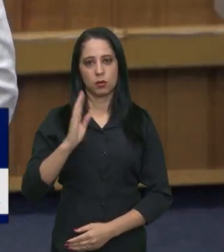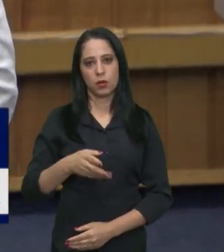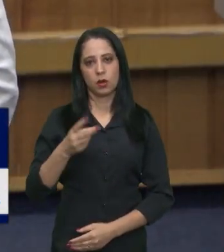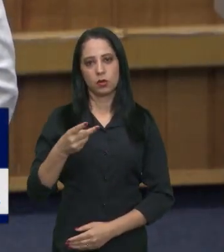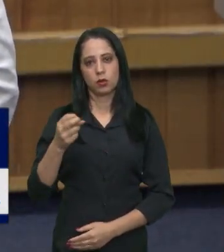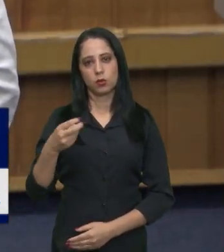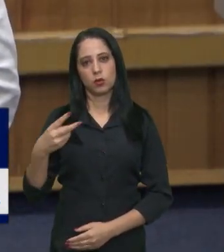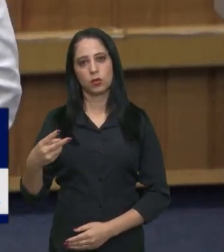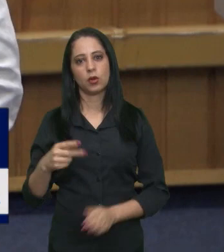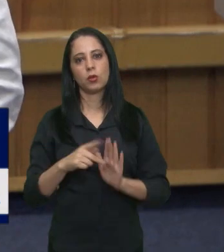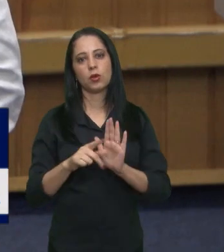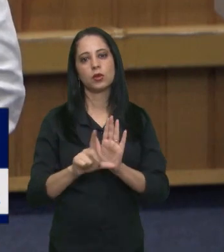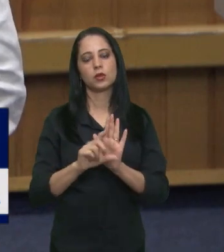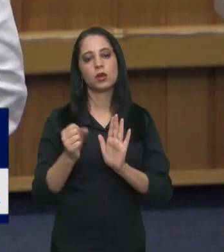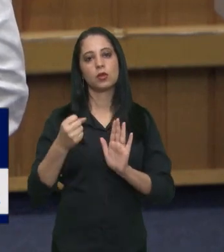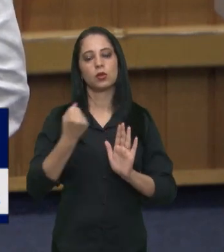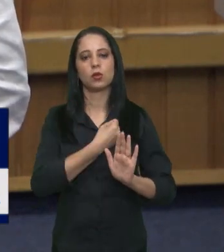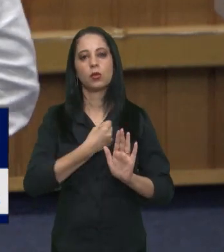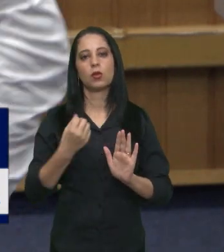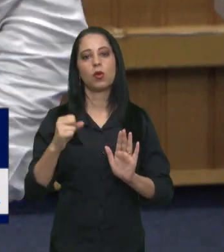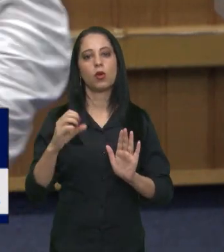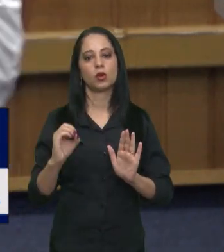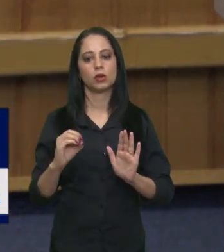3085/2022, projeto de lei